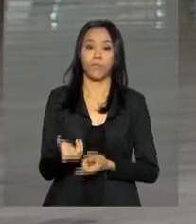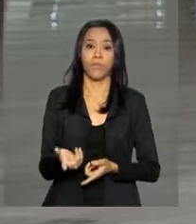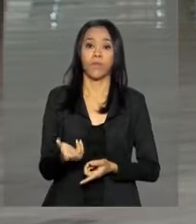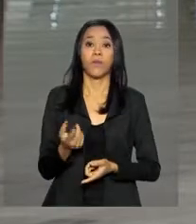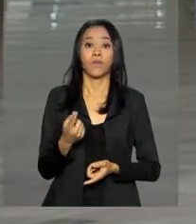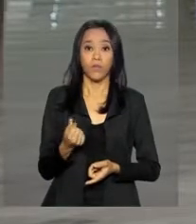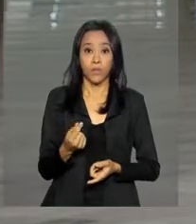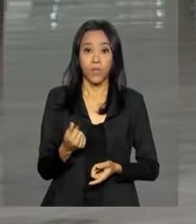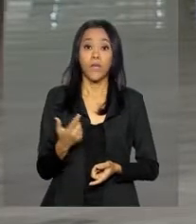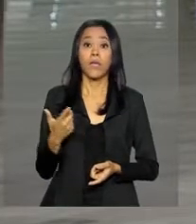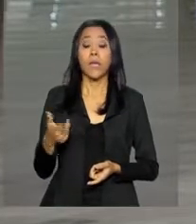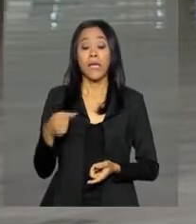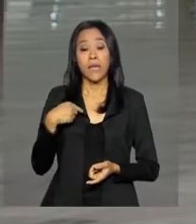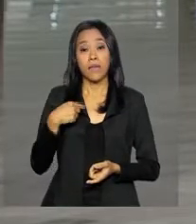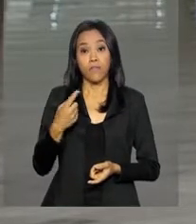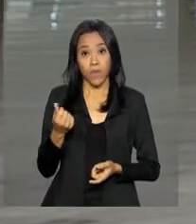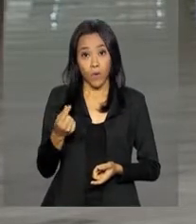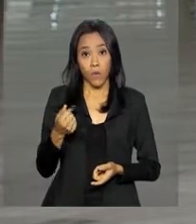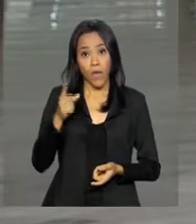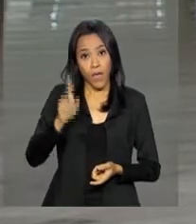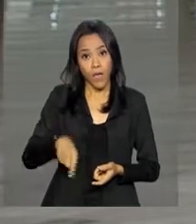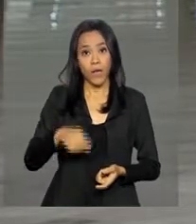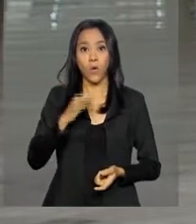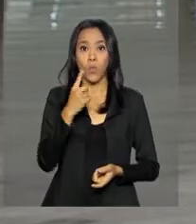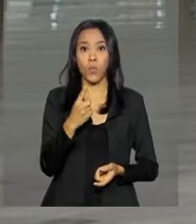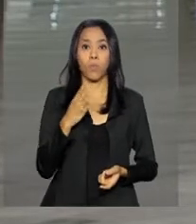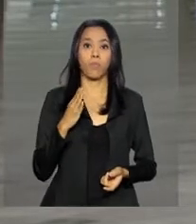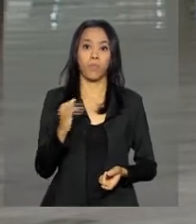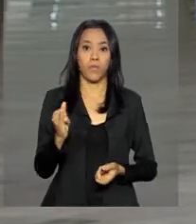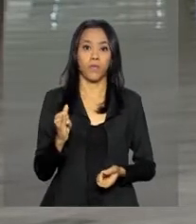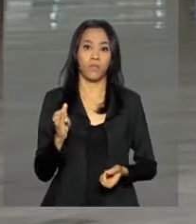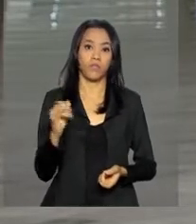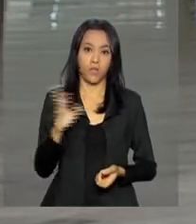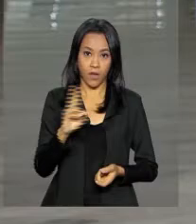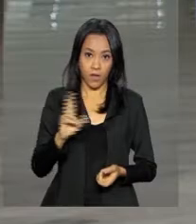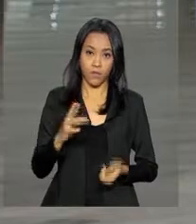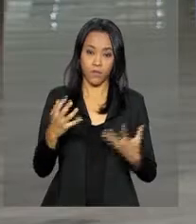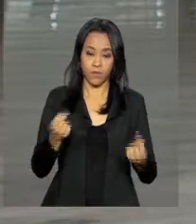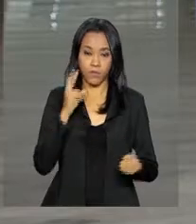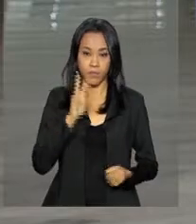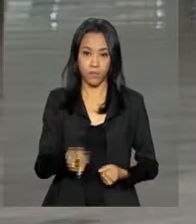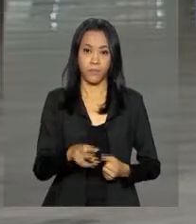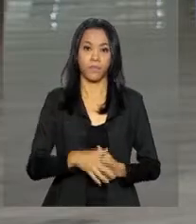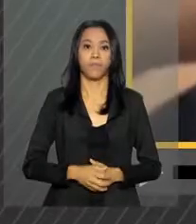valor, segundo Meirelles, seria de cerca de R$ 1 bilhão. Vamos assistir.